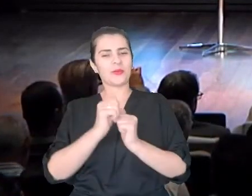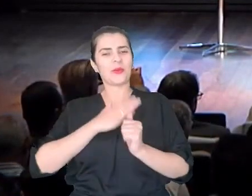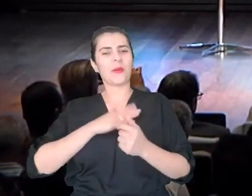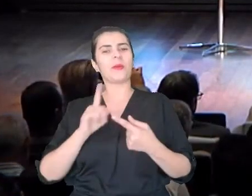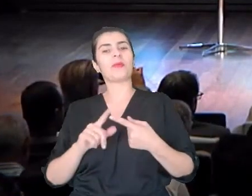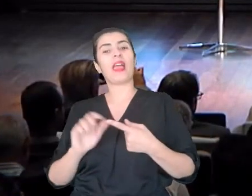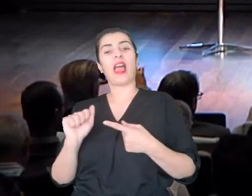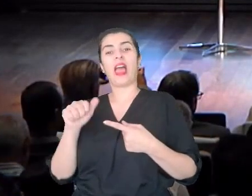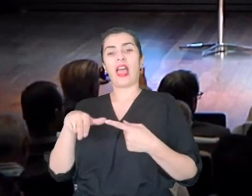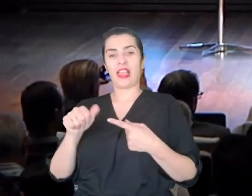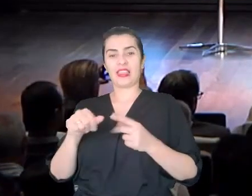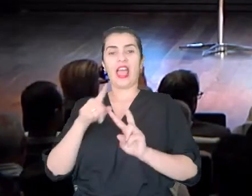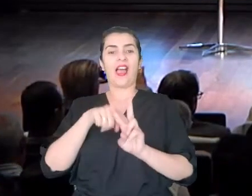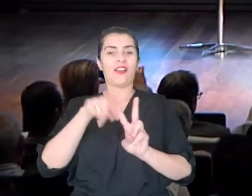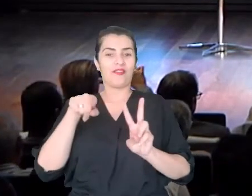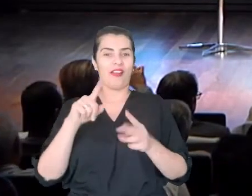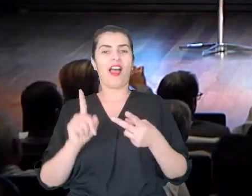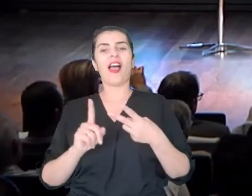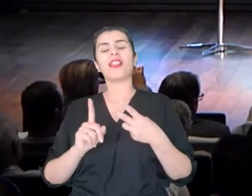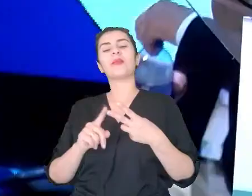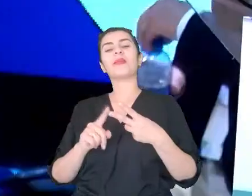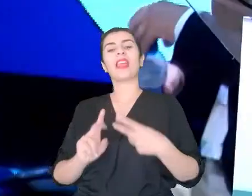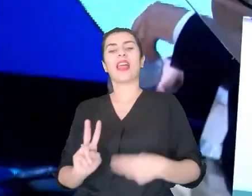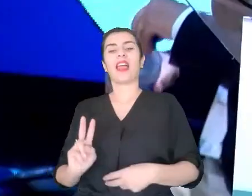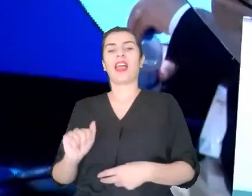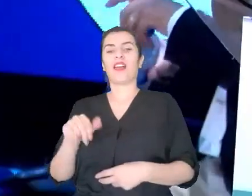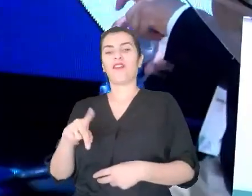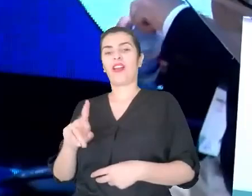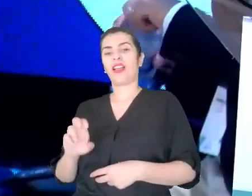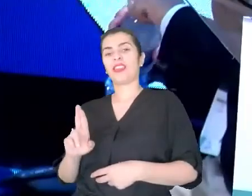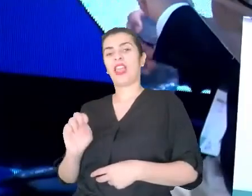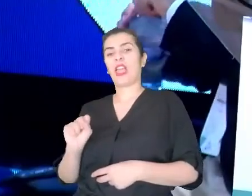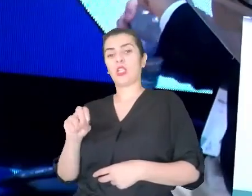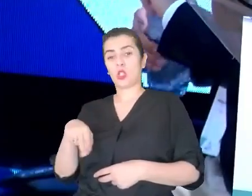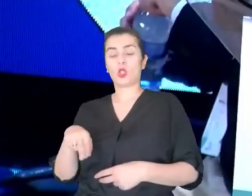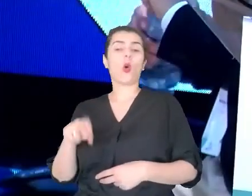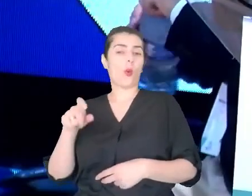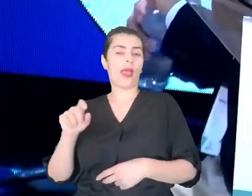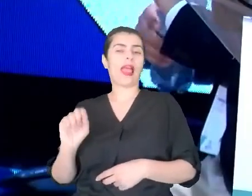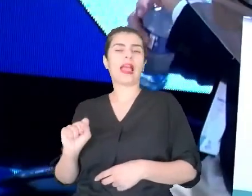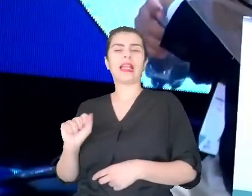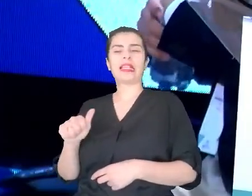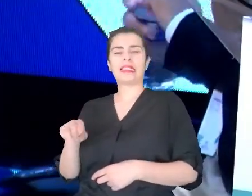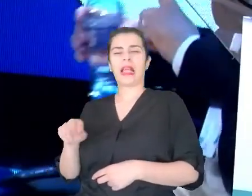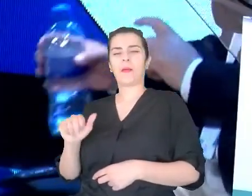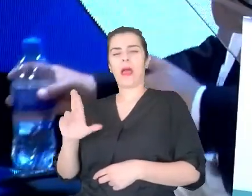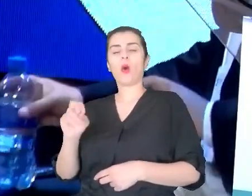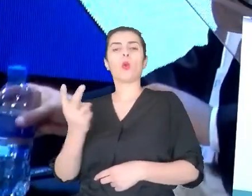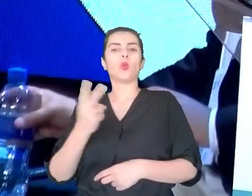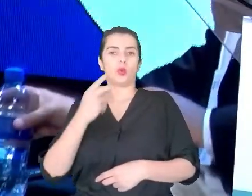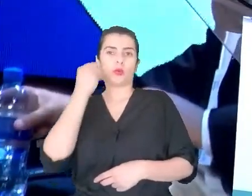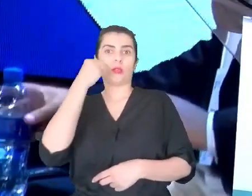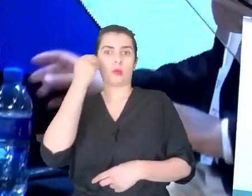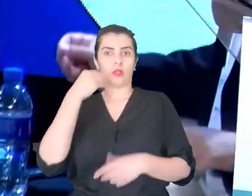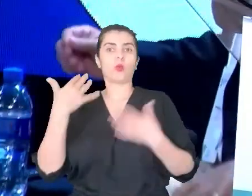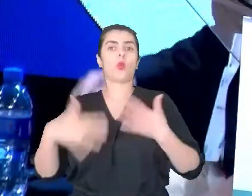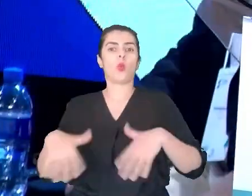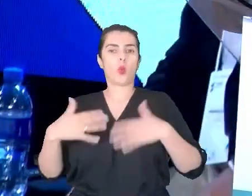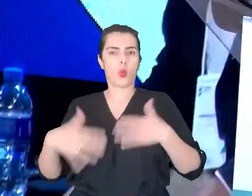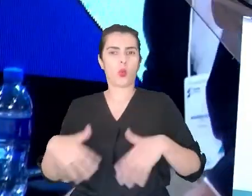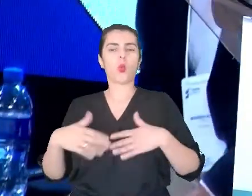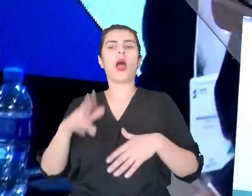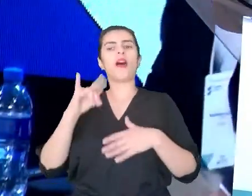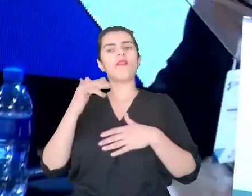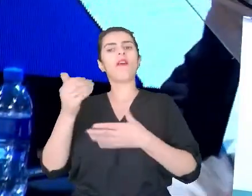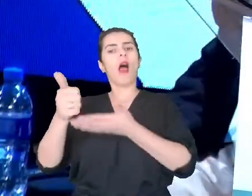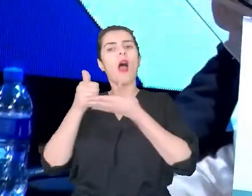e o Wanderson, da Samarco. São profissionais com grande experiência e certamente irão trazer contribuições muito